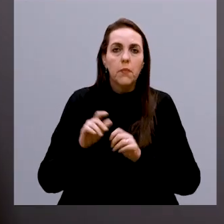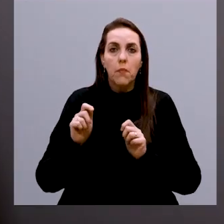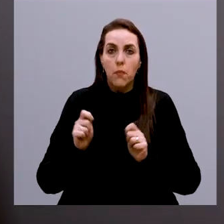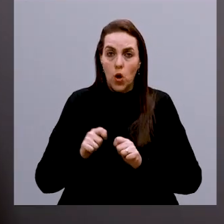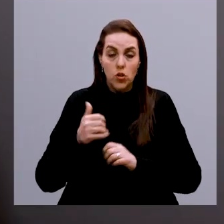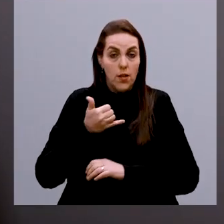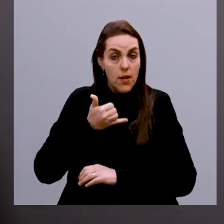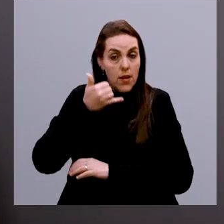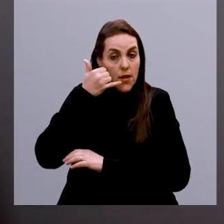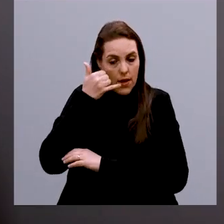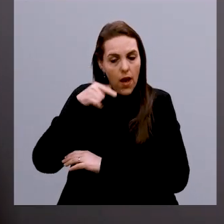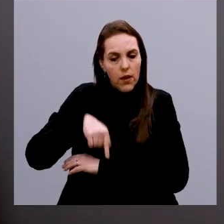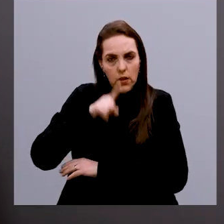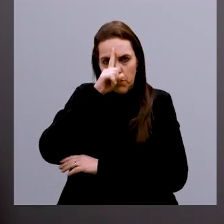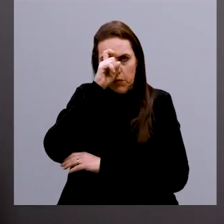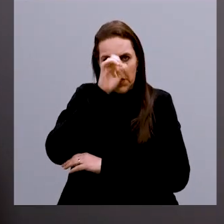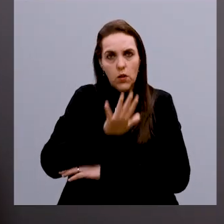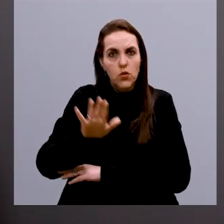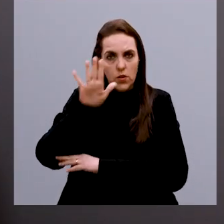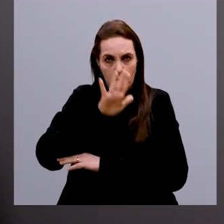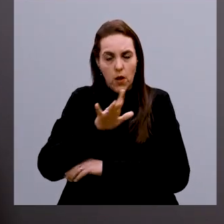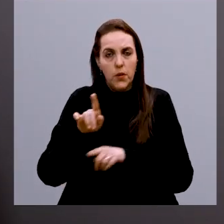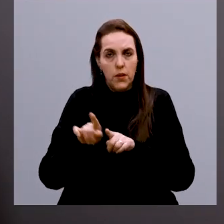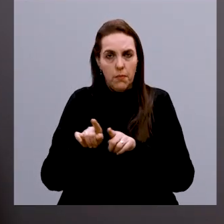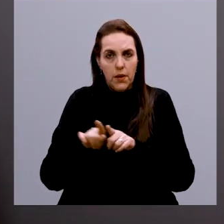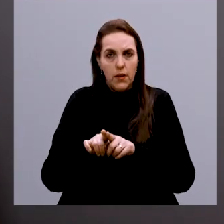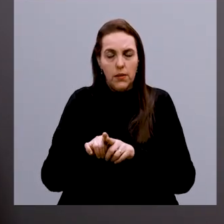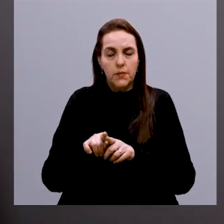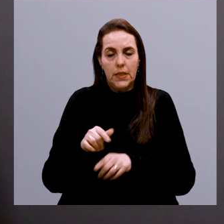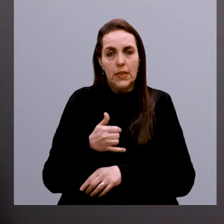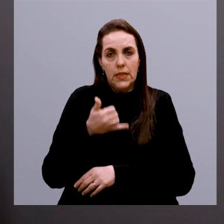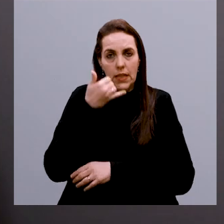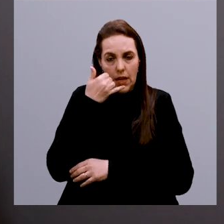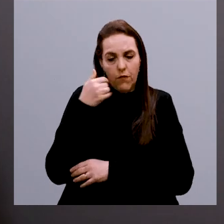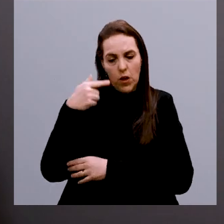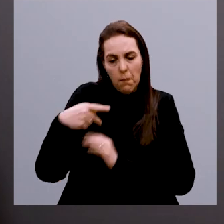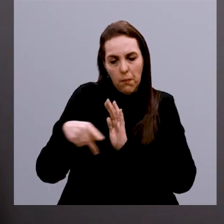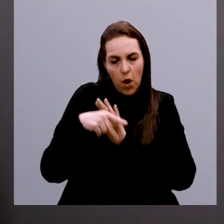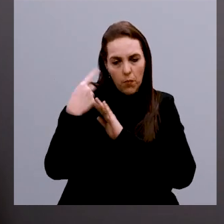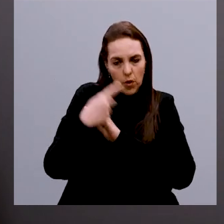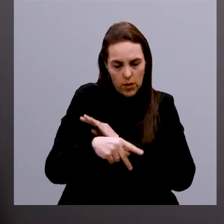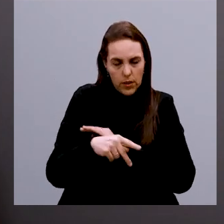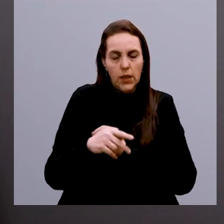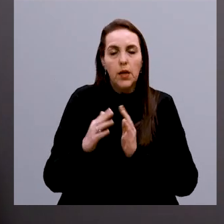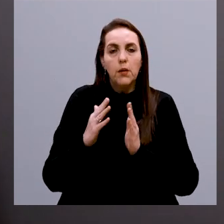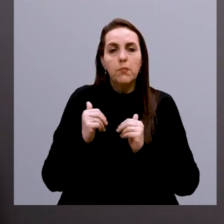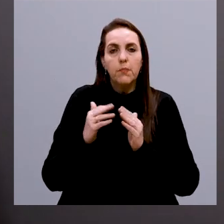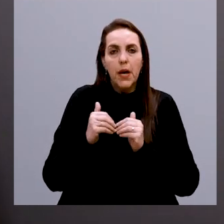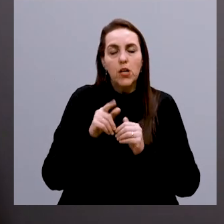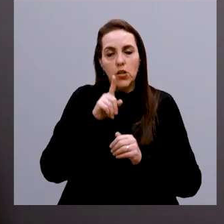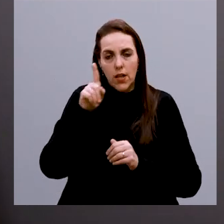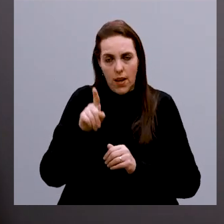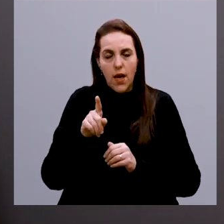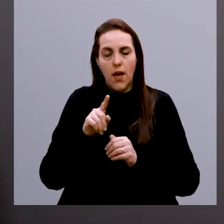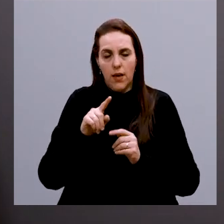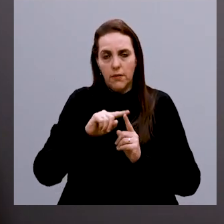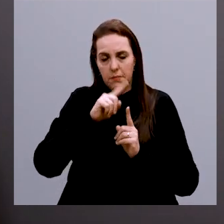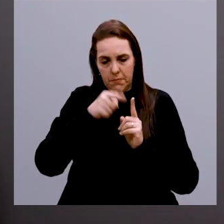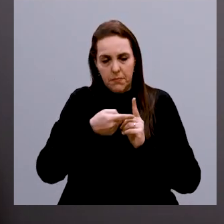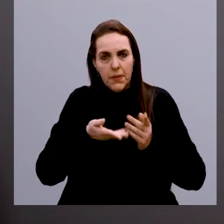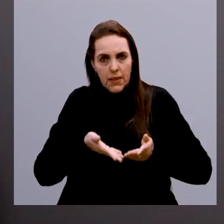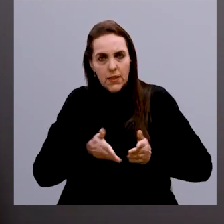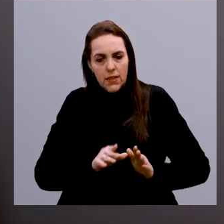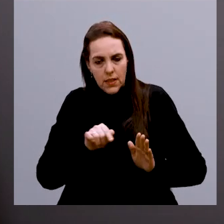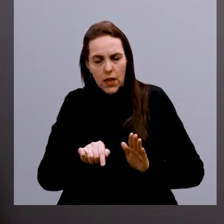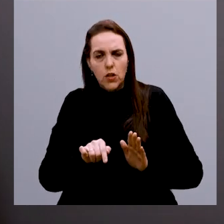hospitais, né? Elas podem estar ligando aqui para o Hospital Geral, liga no telefone do hospital, pede para passar para a maternidade.